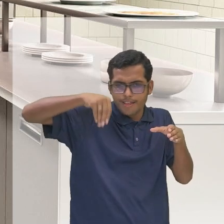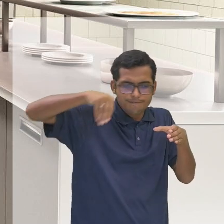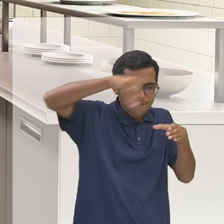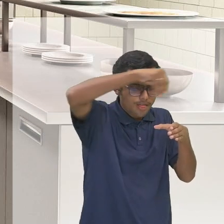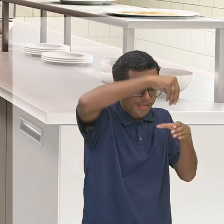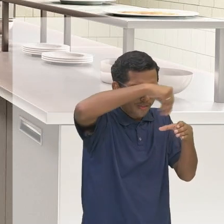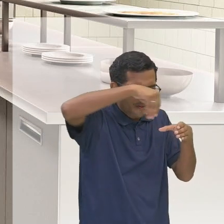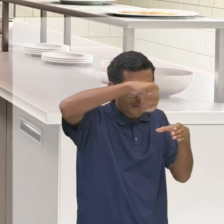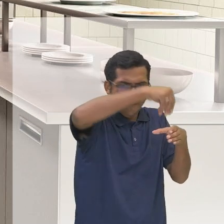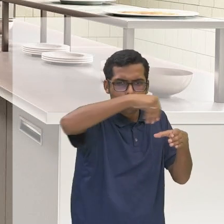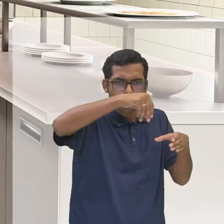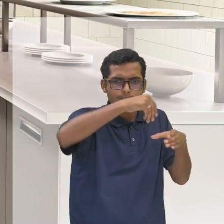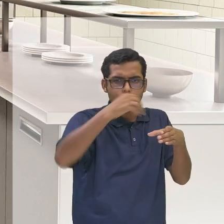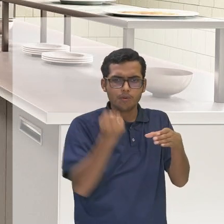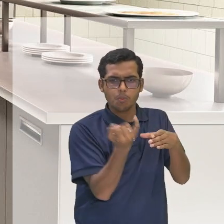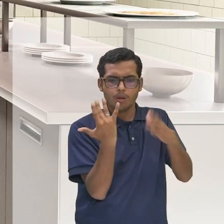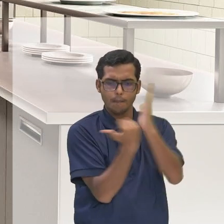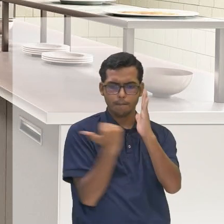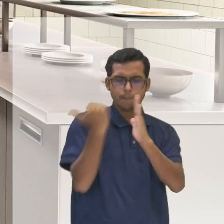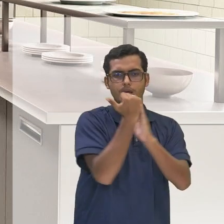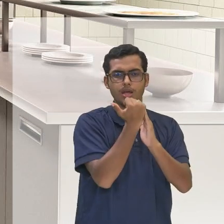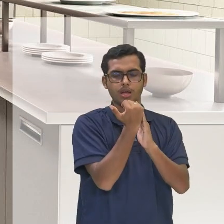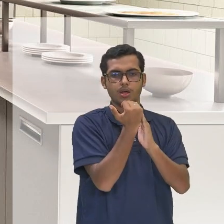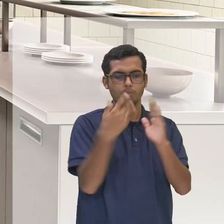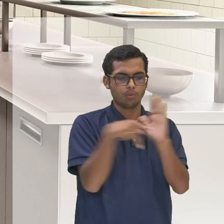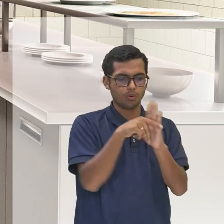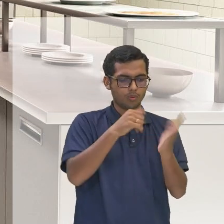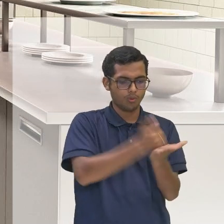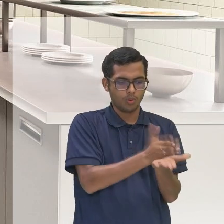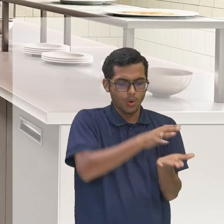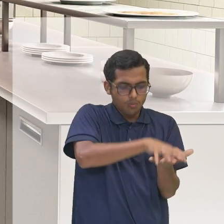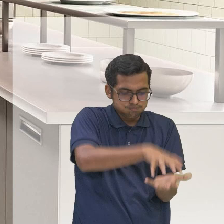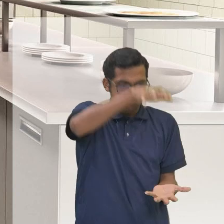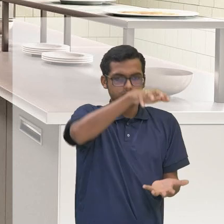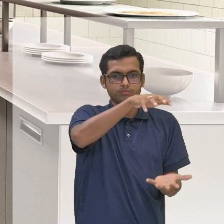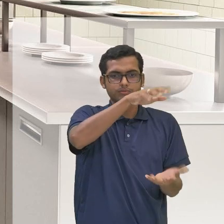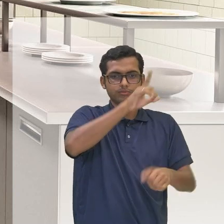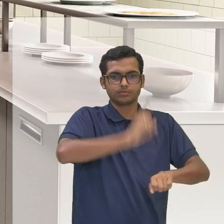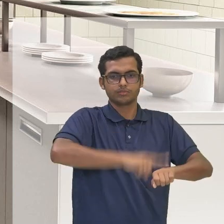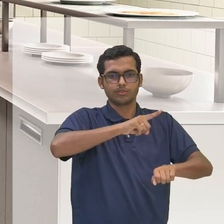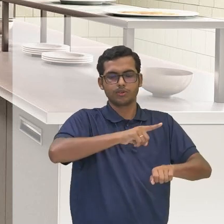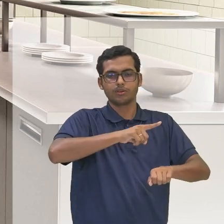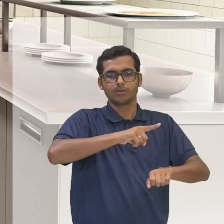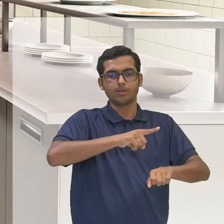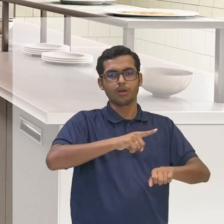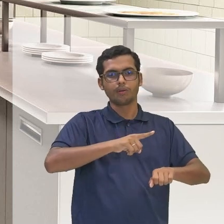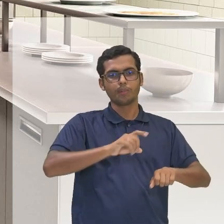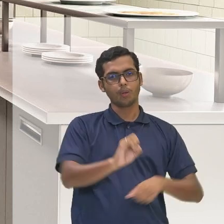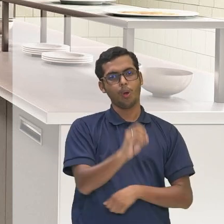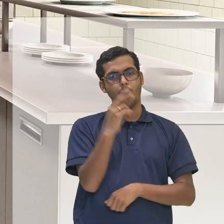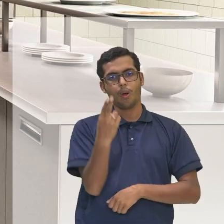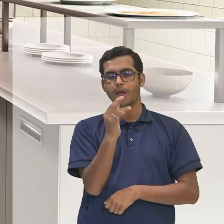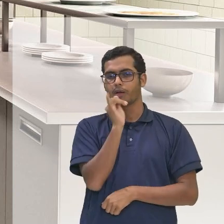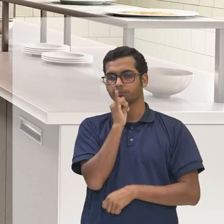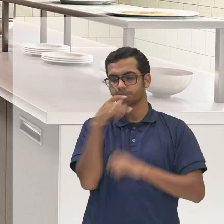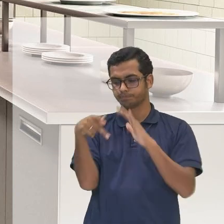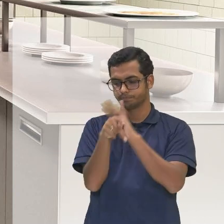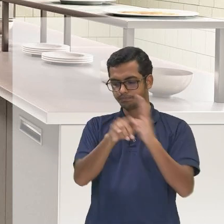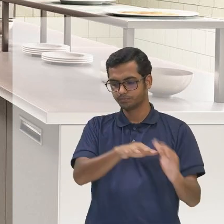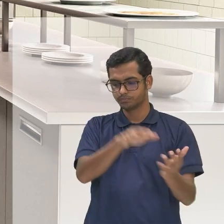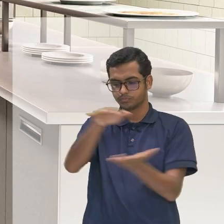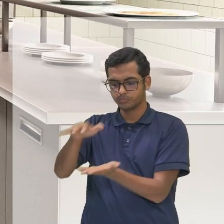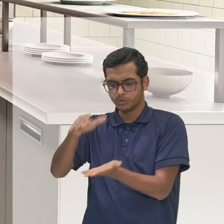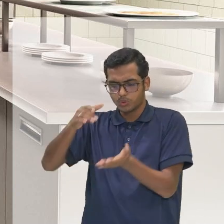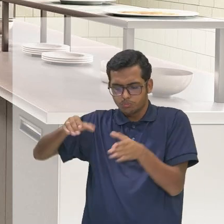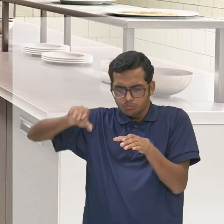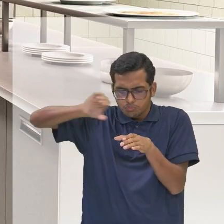mas também pouca farinha pode resultar em um bolo que não mantém a sua estrutura e logo se quebra. Então tenha